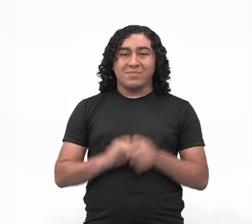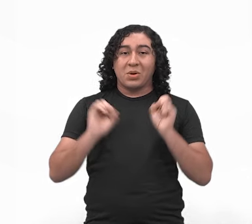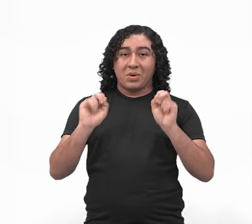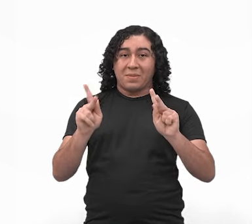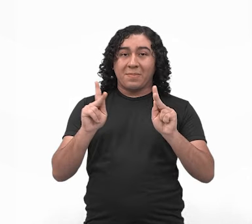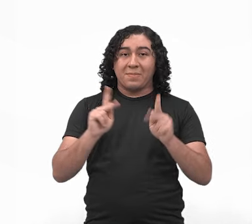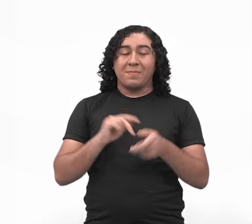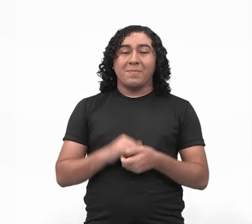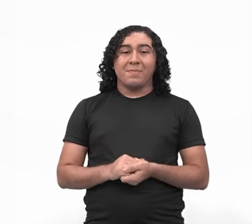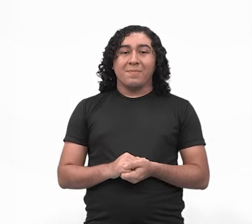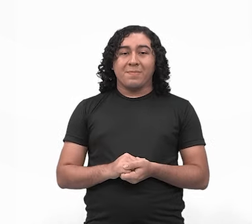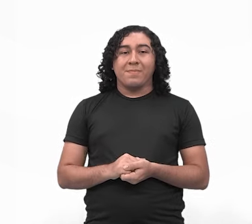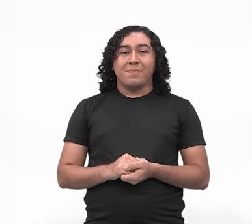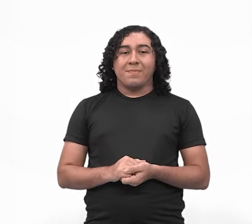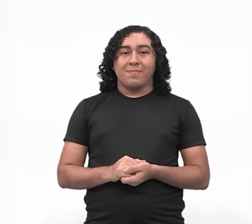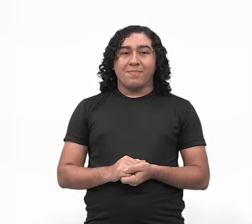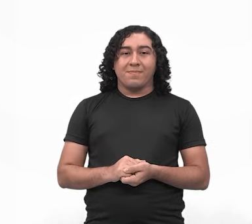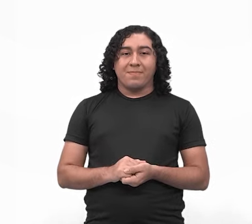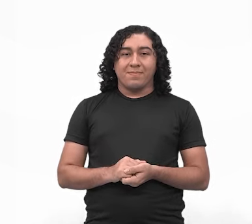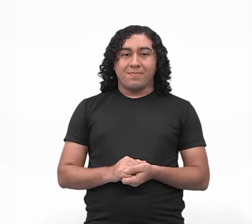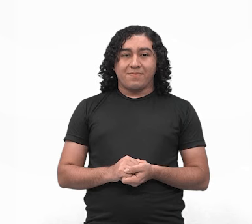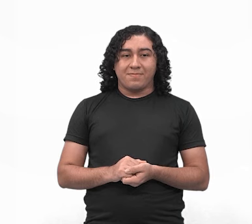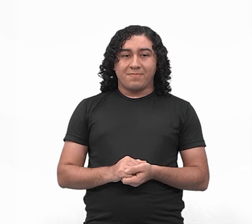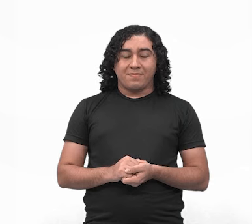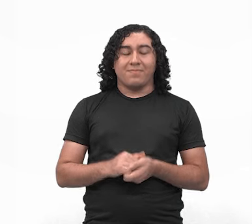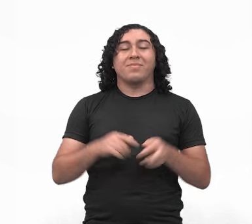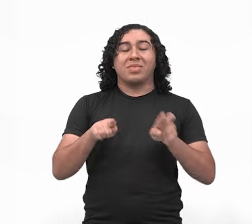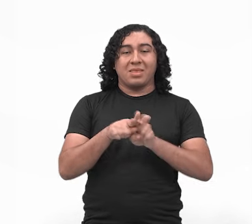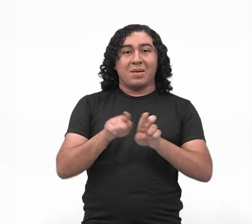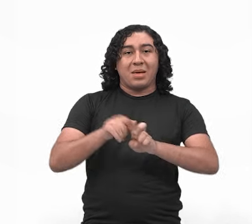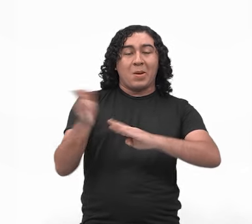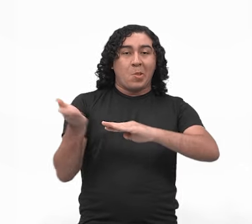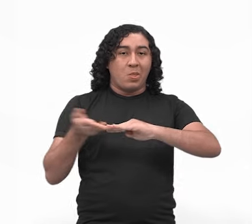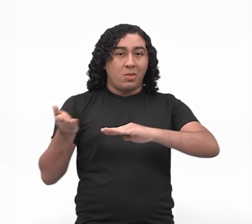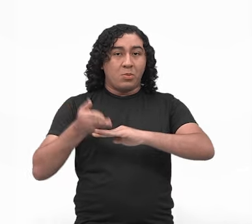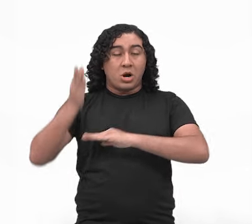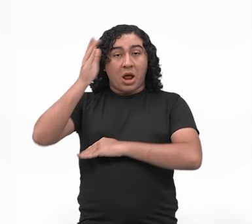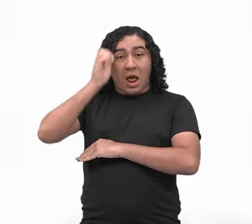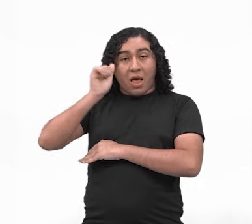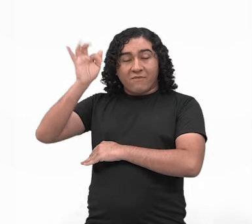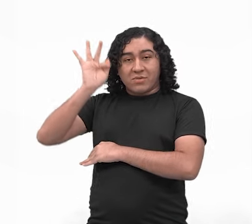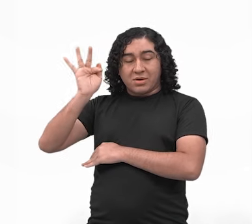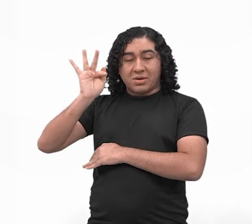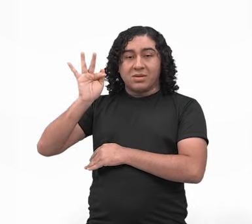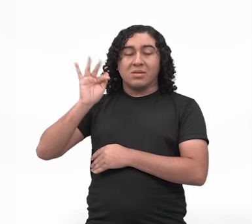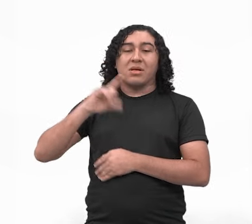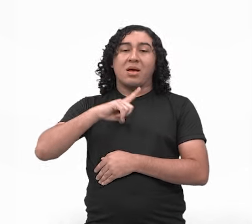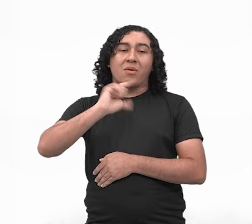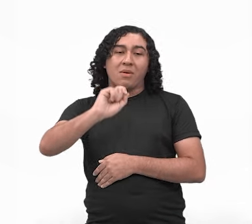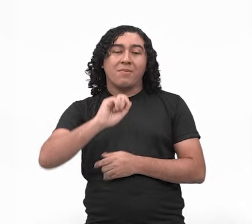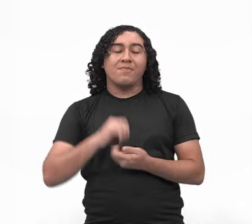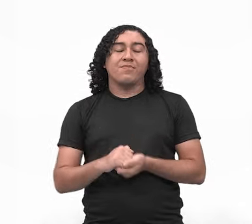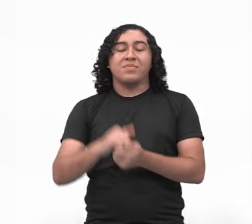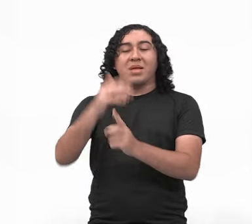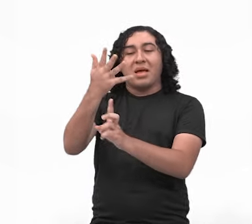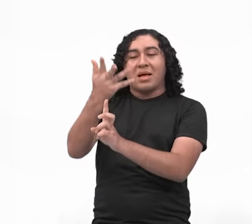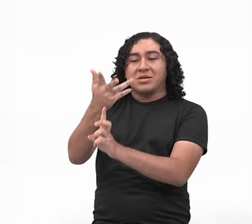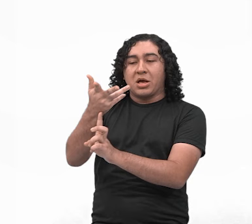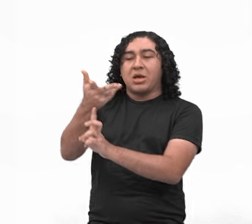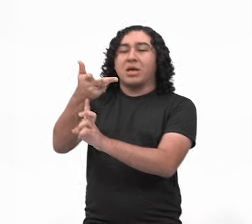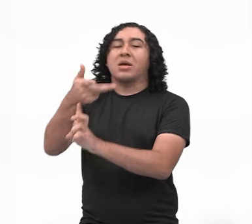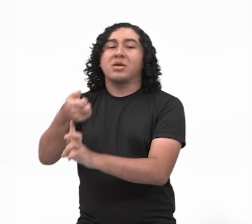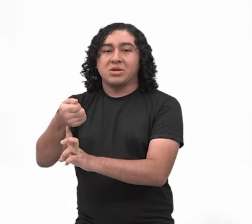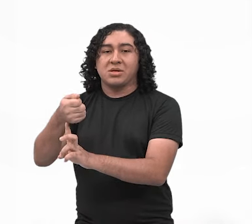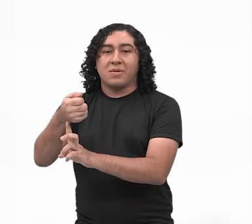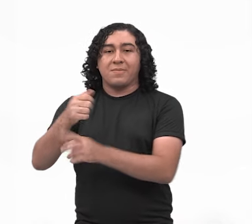certo? E aí nós temos a arte contemporânea africana, que vai falar o quê? Artistas, né, nigeriano,